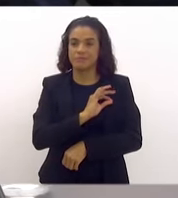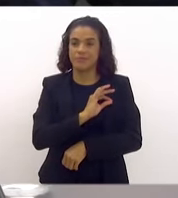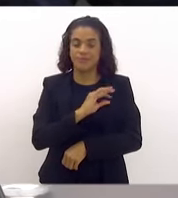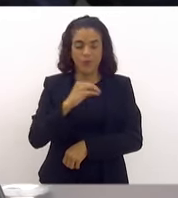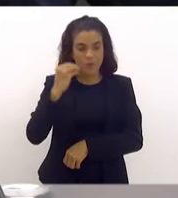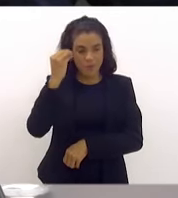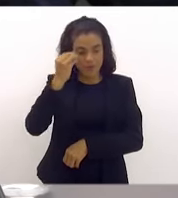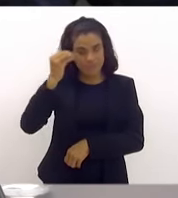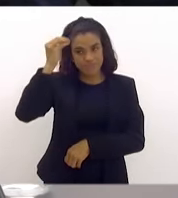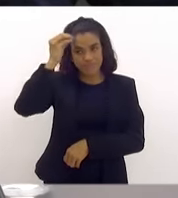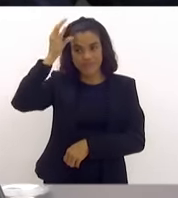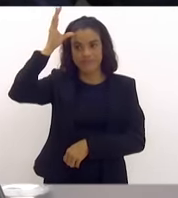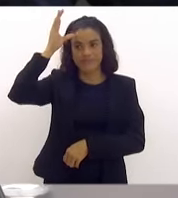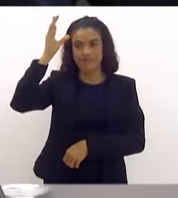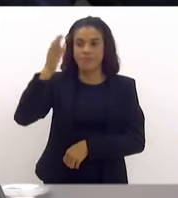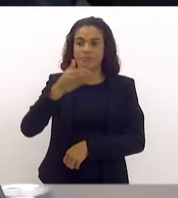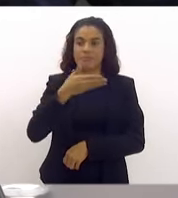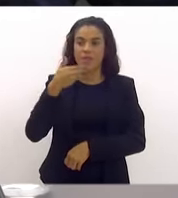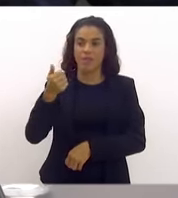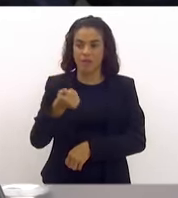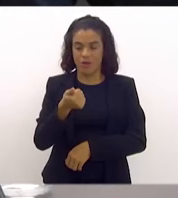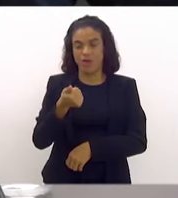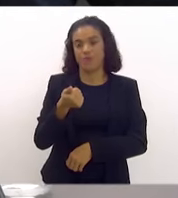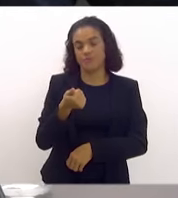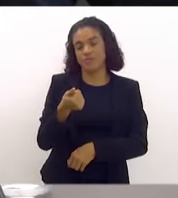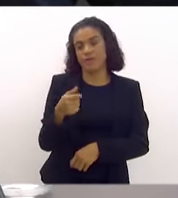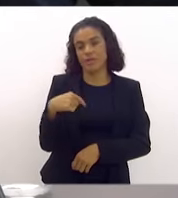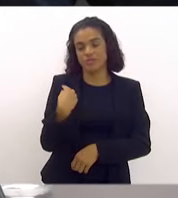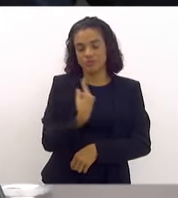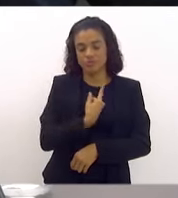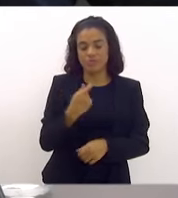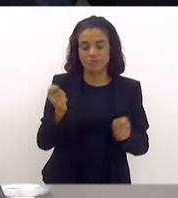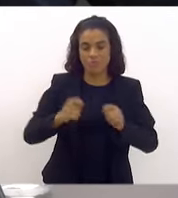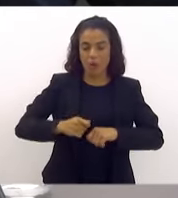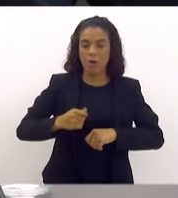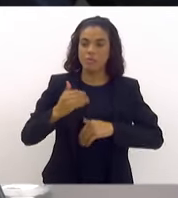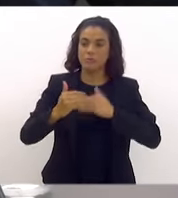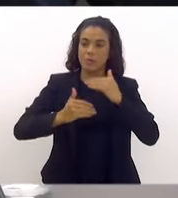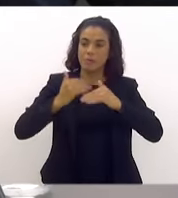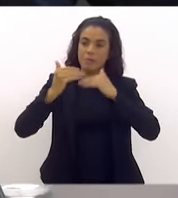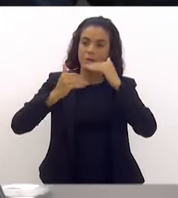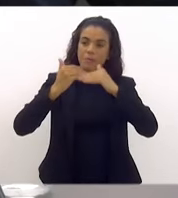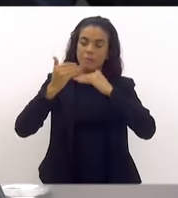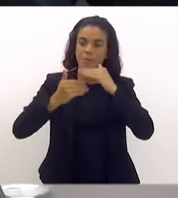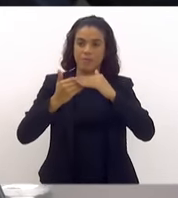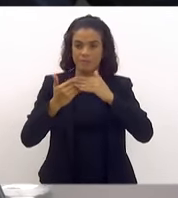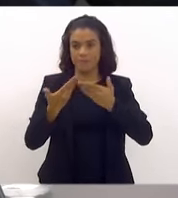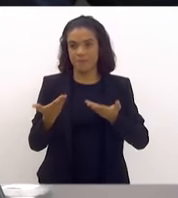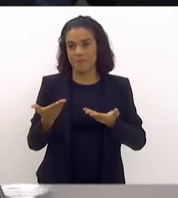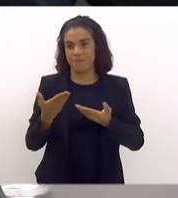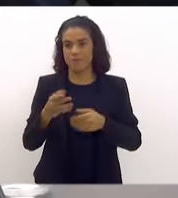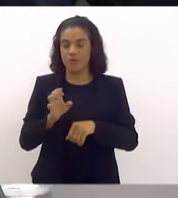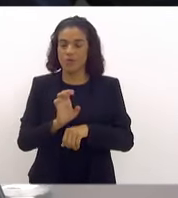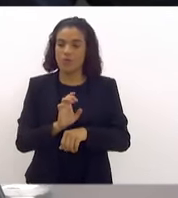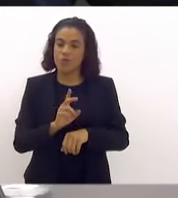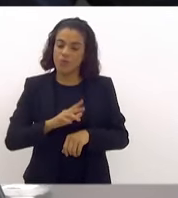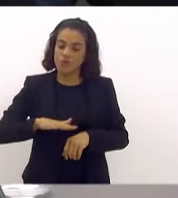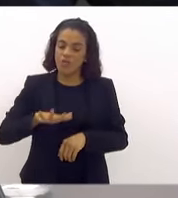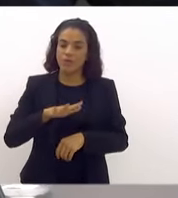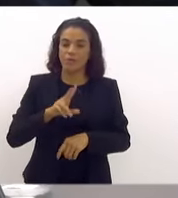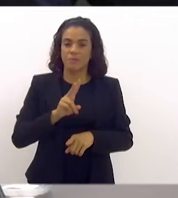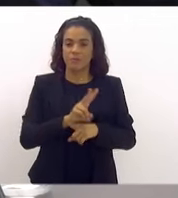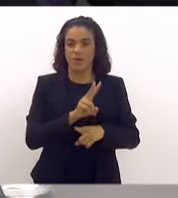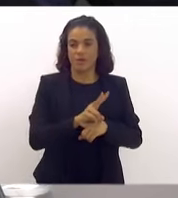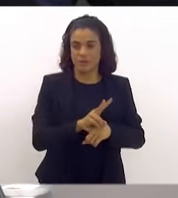expertise maior para que a gente realmente possa caminhar para um estado que protege de